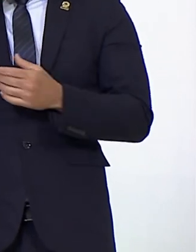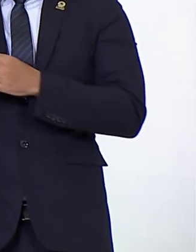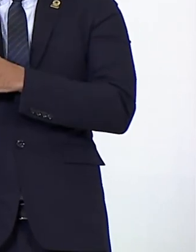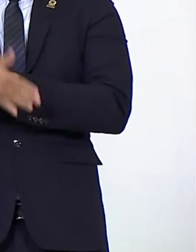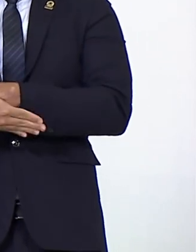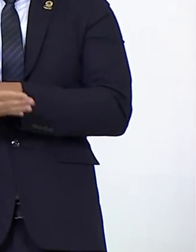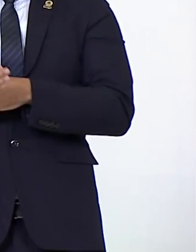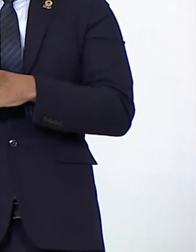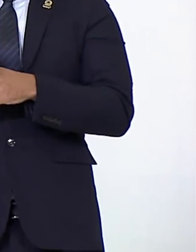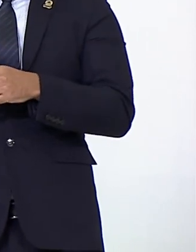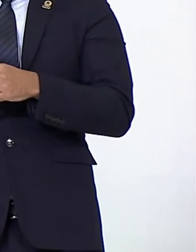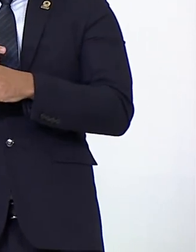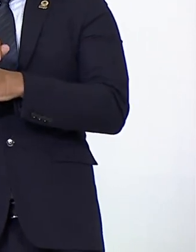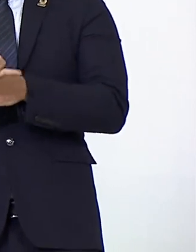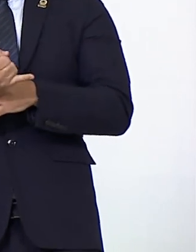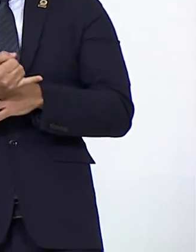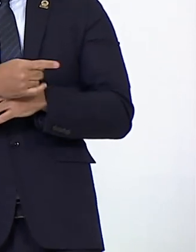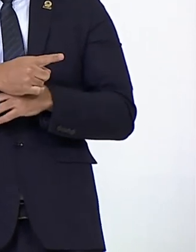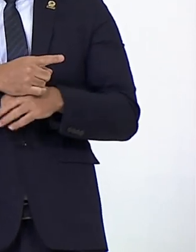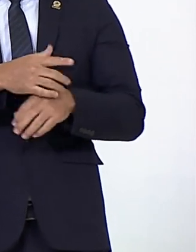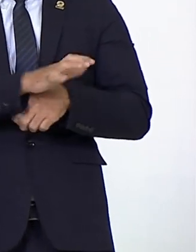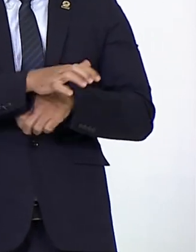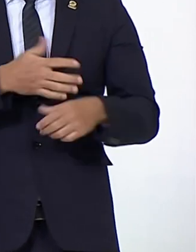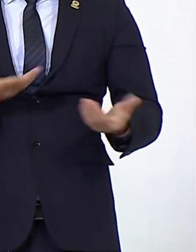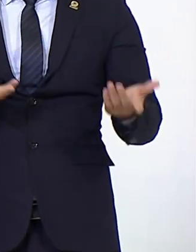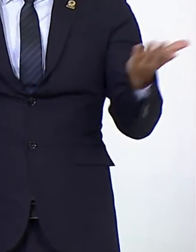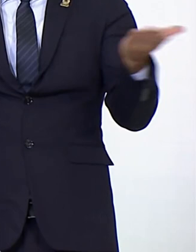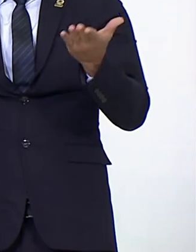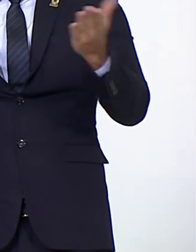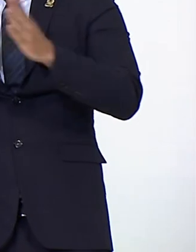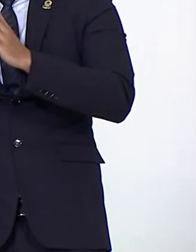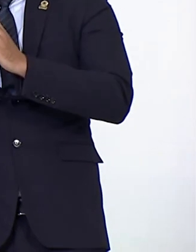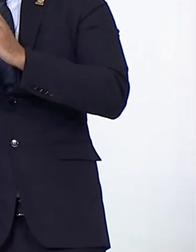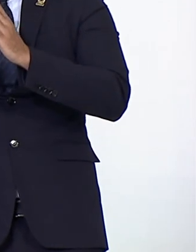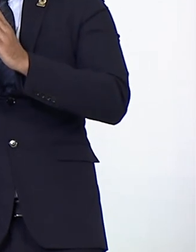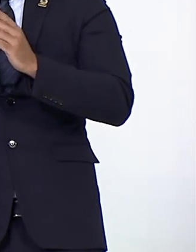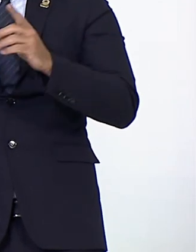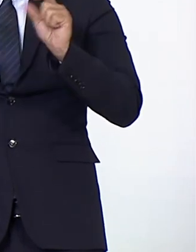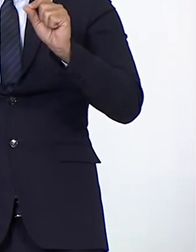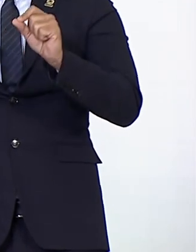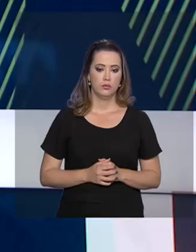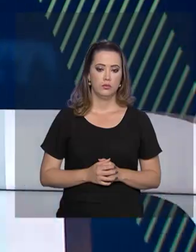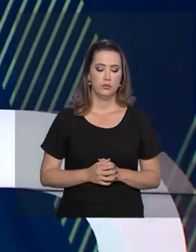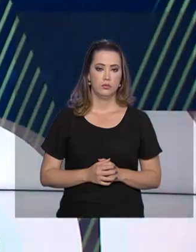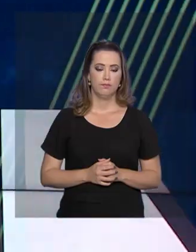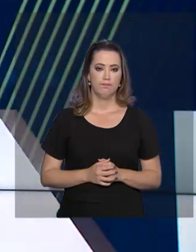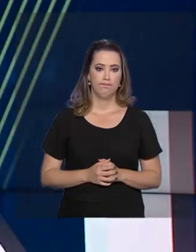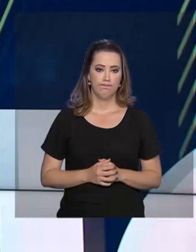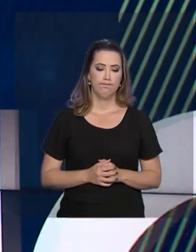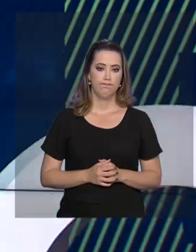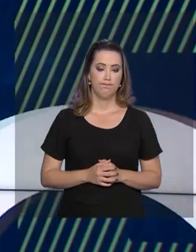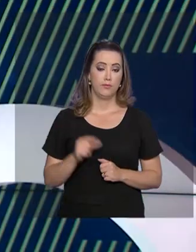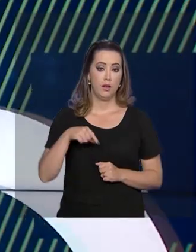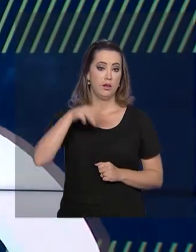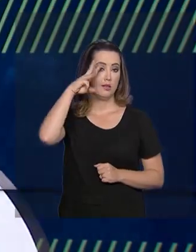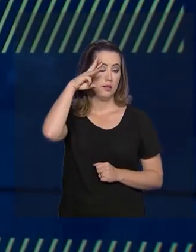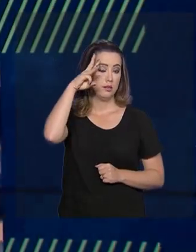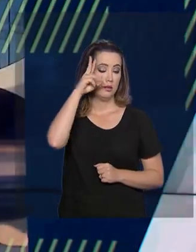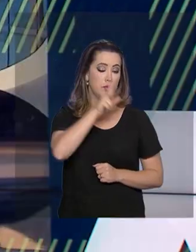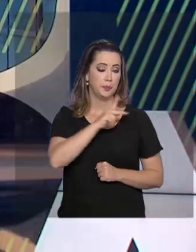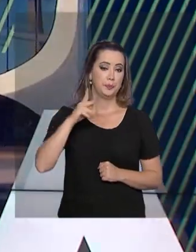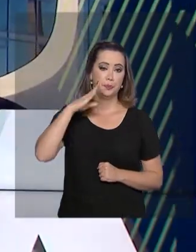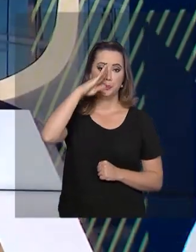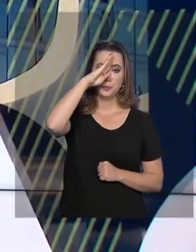embarcações hoje damos o primeiro passo para acabar com isso de verdade e nesta